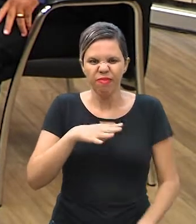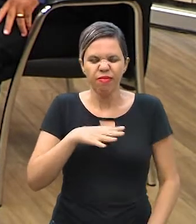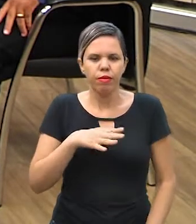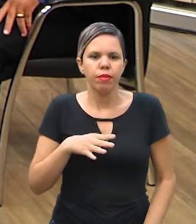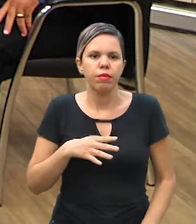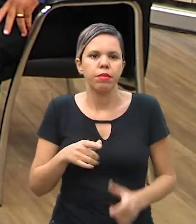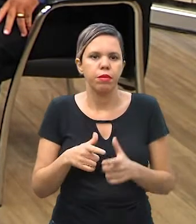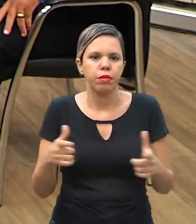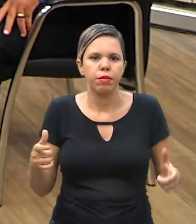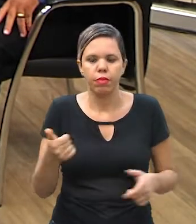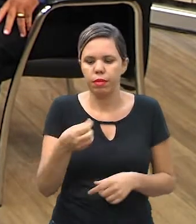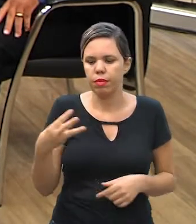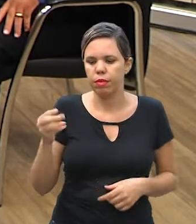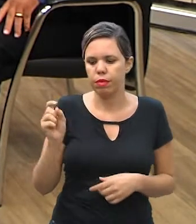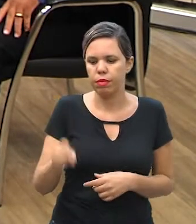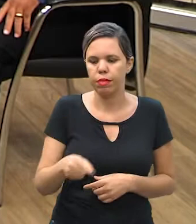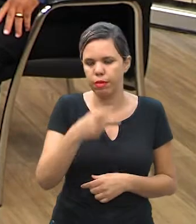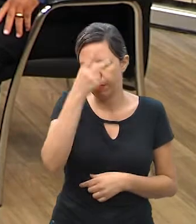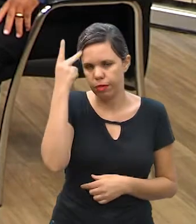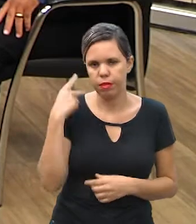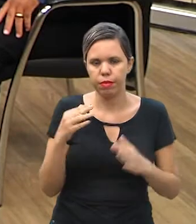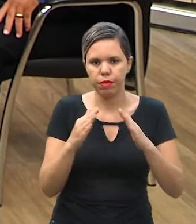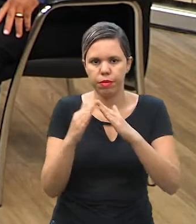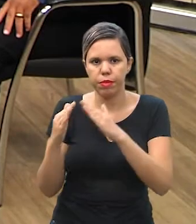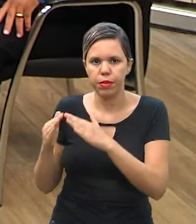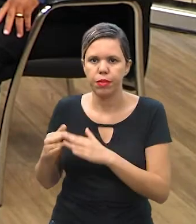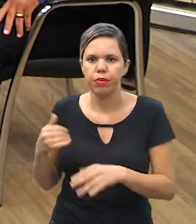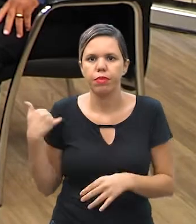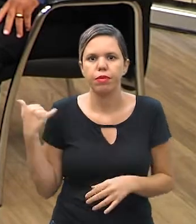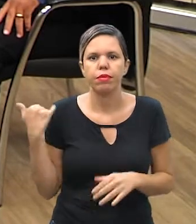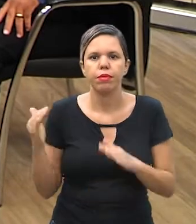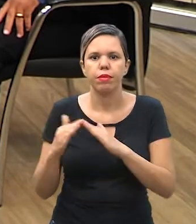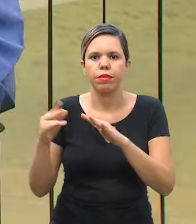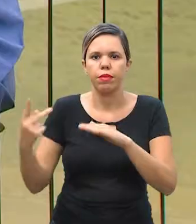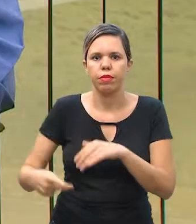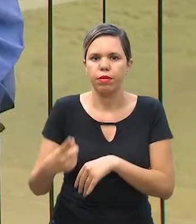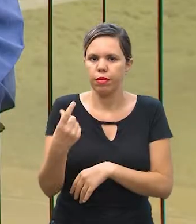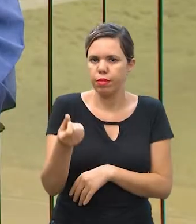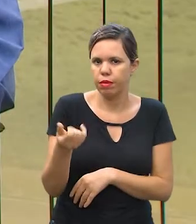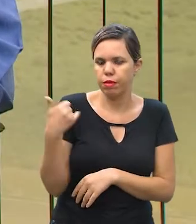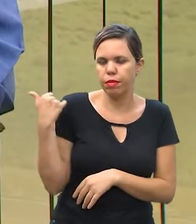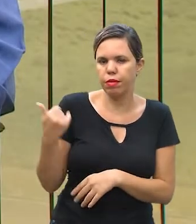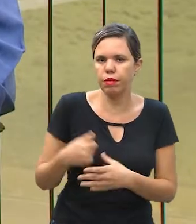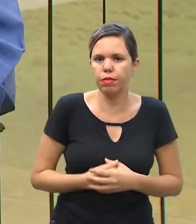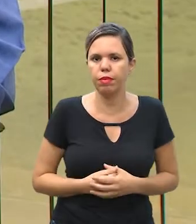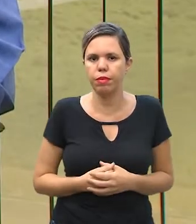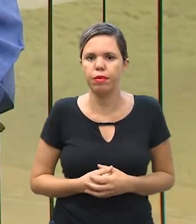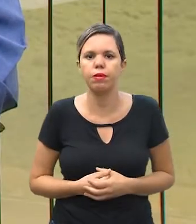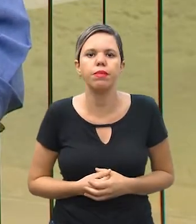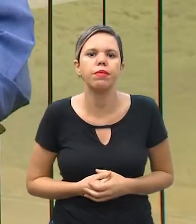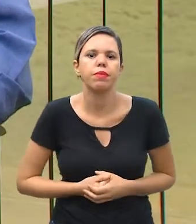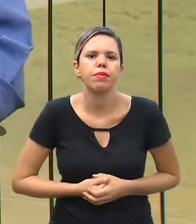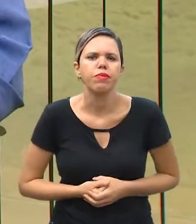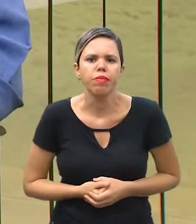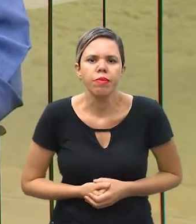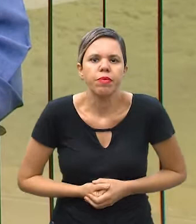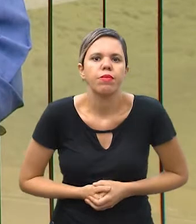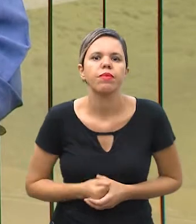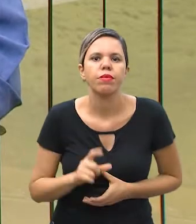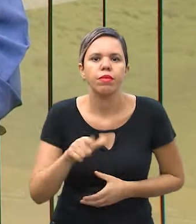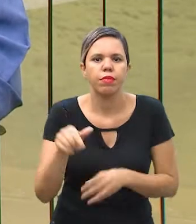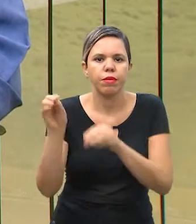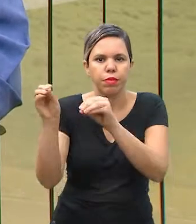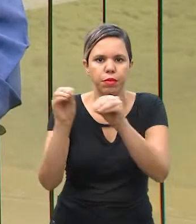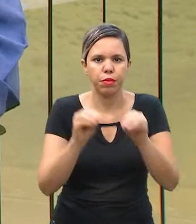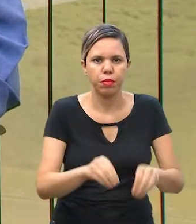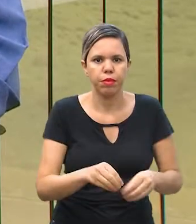um pouco mais de 13 mil habitantes. Morou lá até que idade? Até os 16 anos e pouquinho, né? Depois mudei